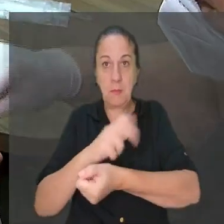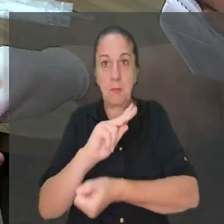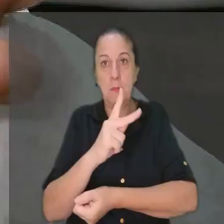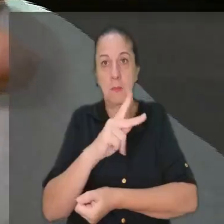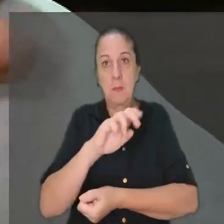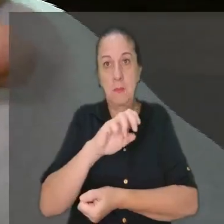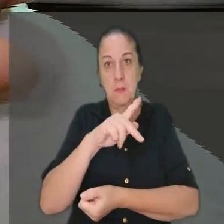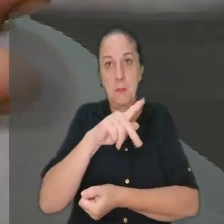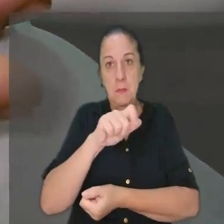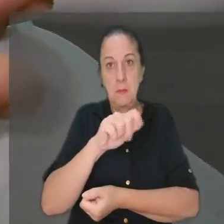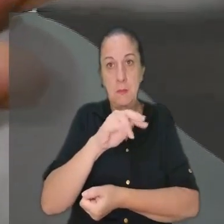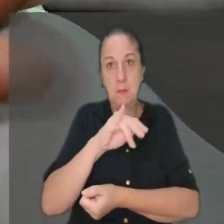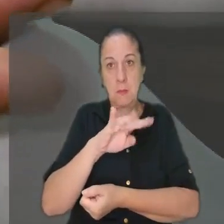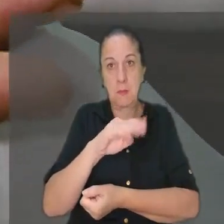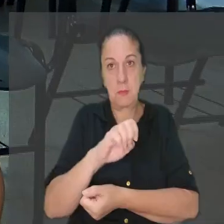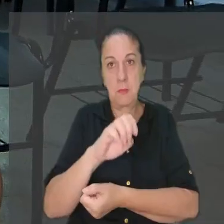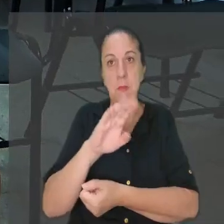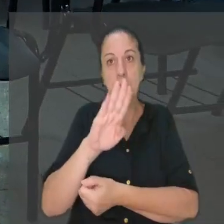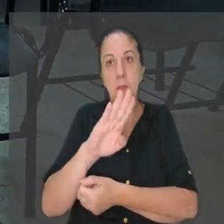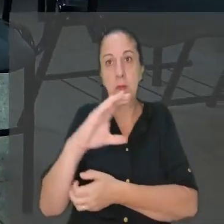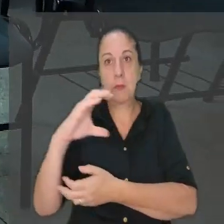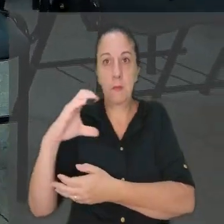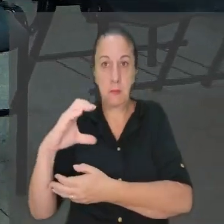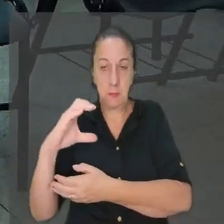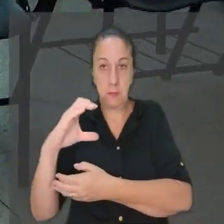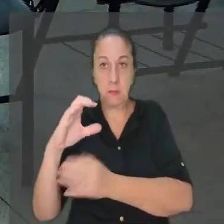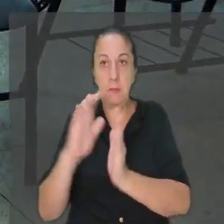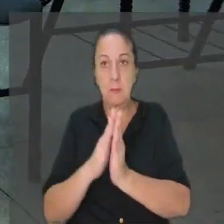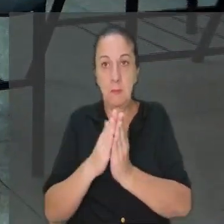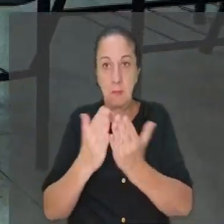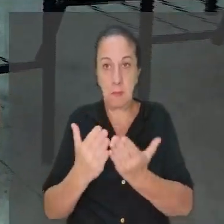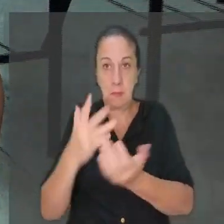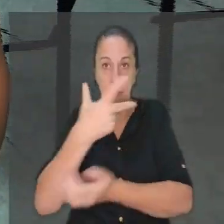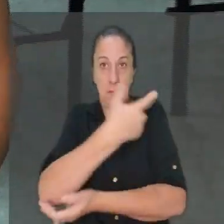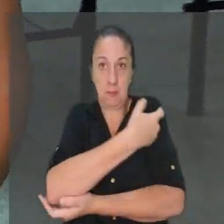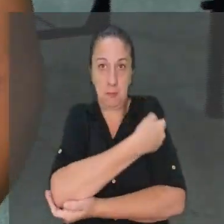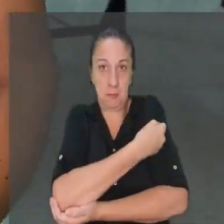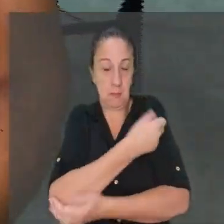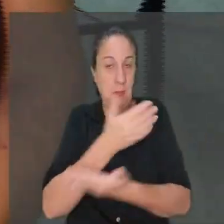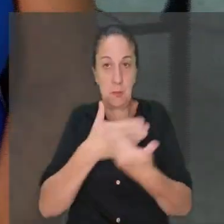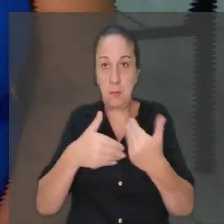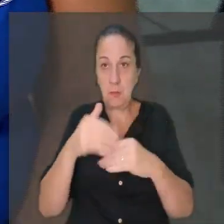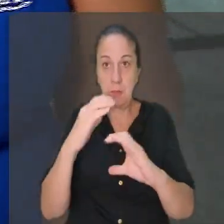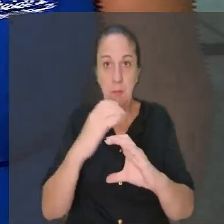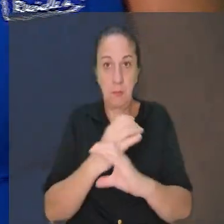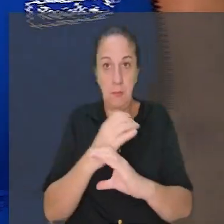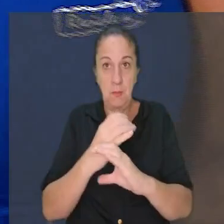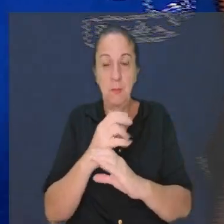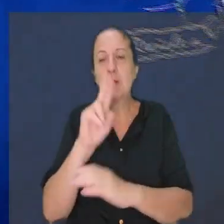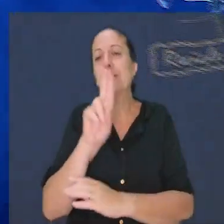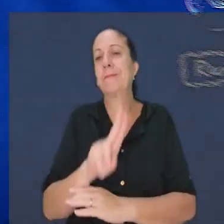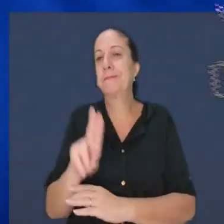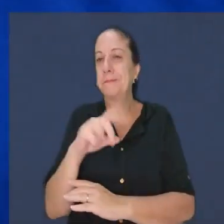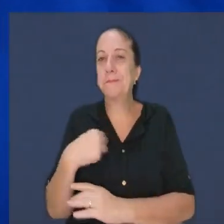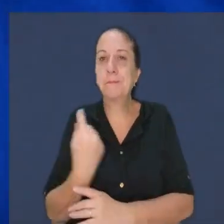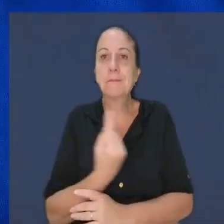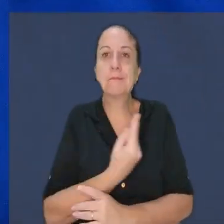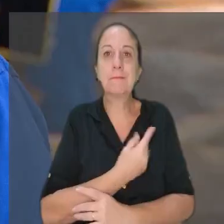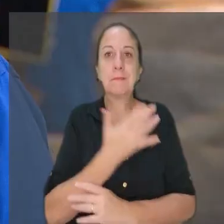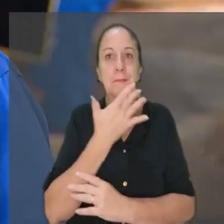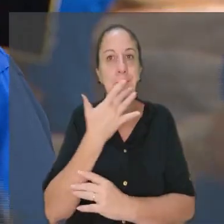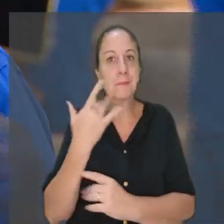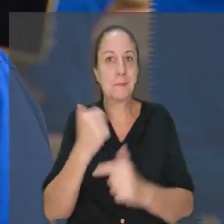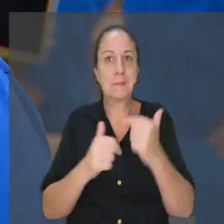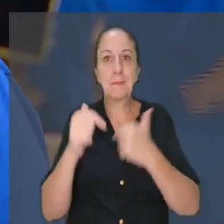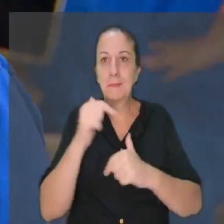de hepatite B e C. A Lourdes colocou a carteira de vacinação em dia. Aqui já é uma coisa útil para nós,